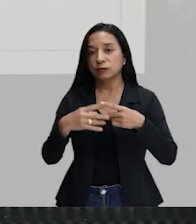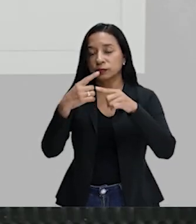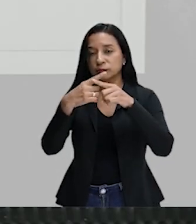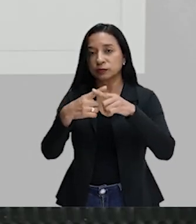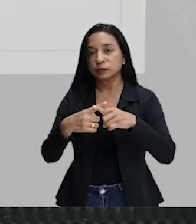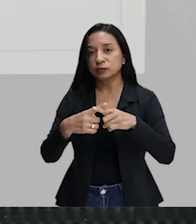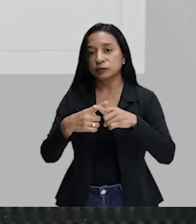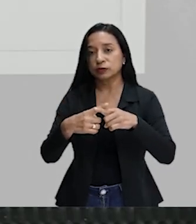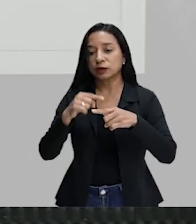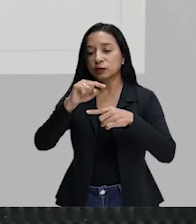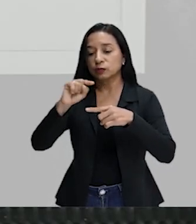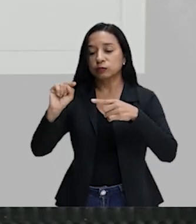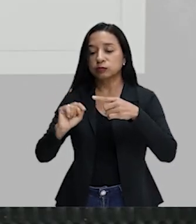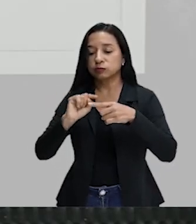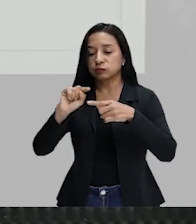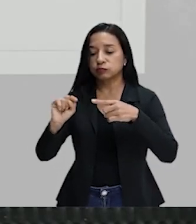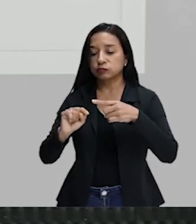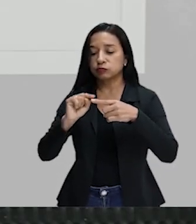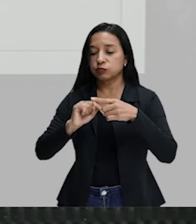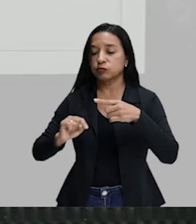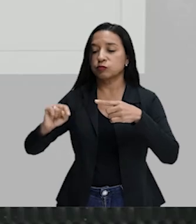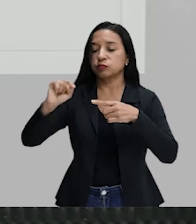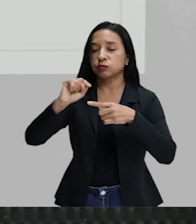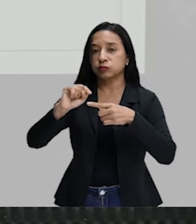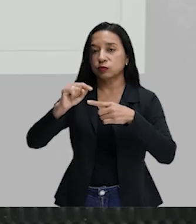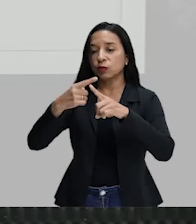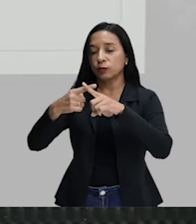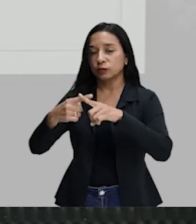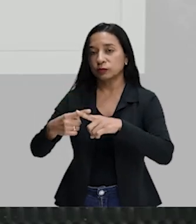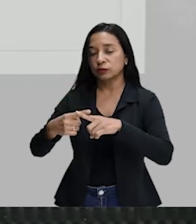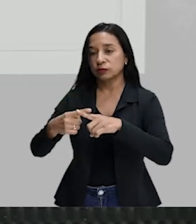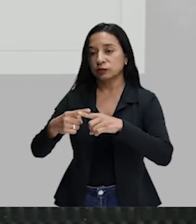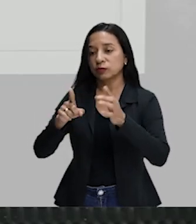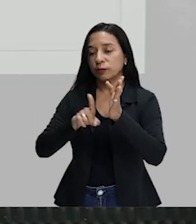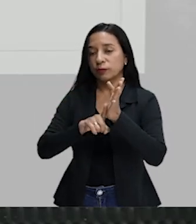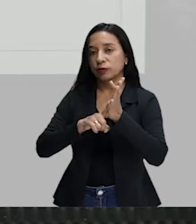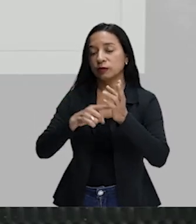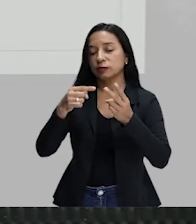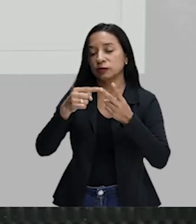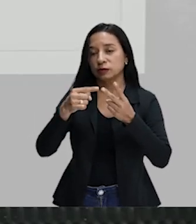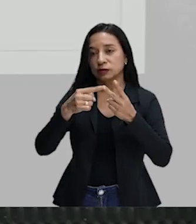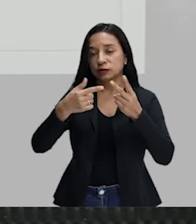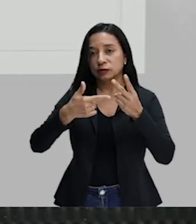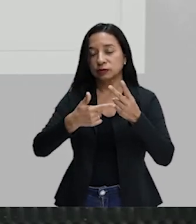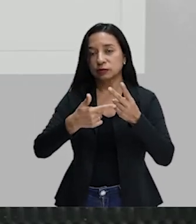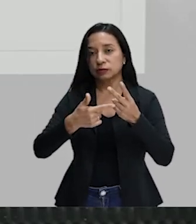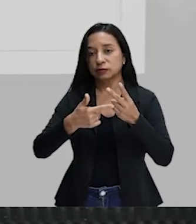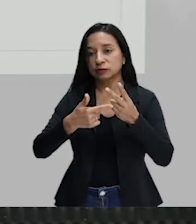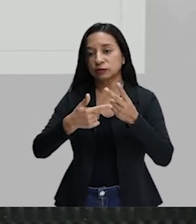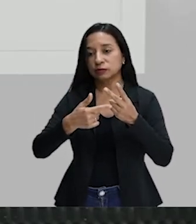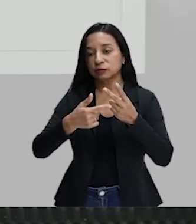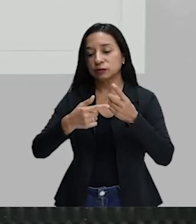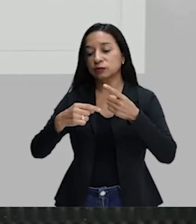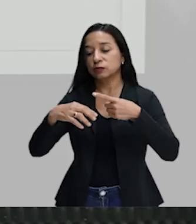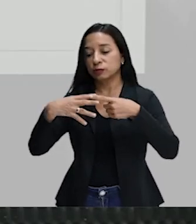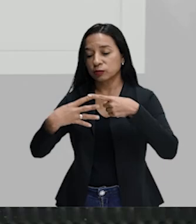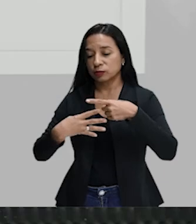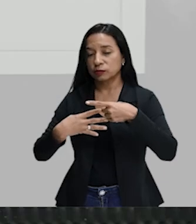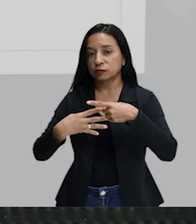Multiplicando numerador com numerador, denominador com denominador, menos raiz de 2 sobre 4.